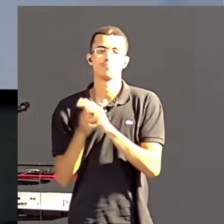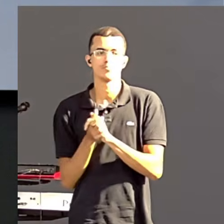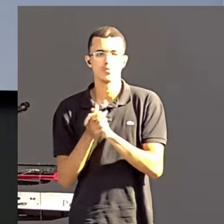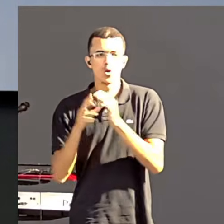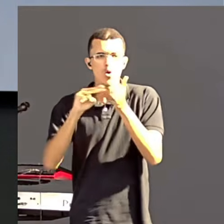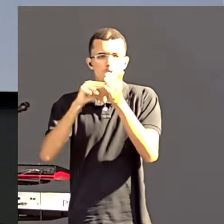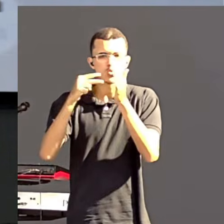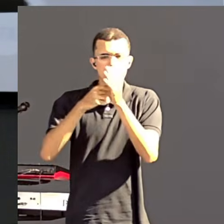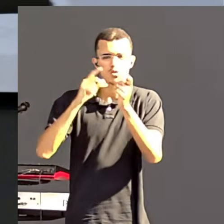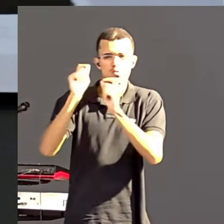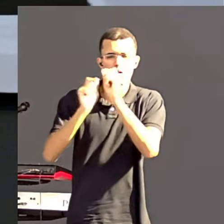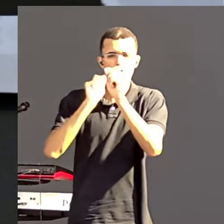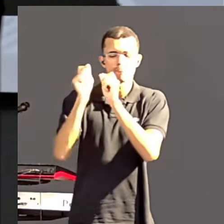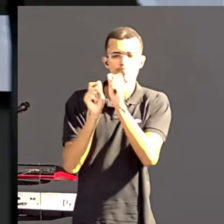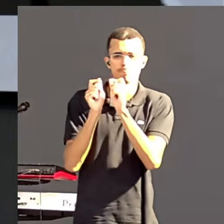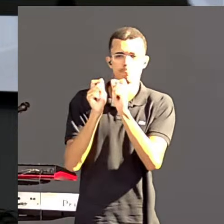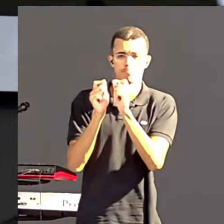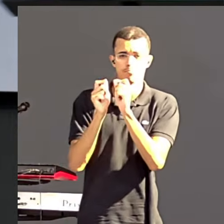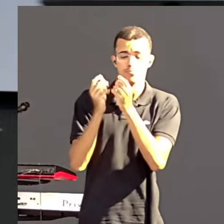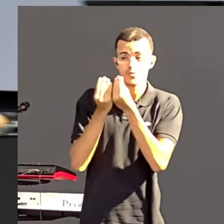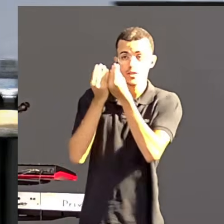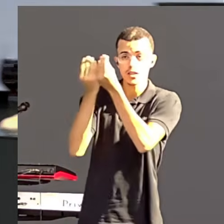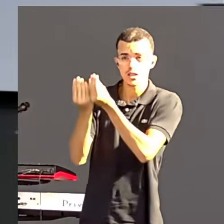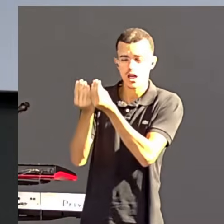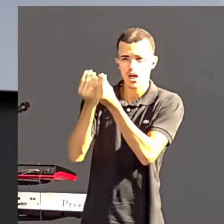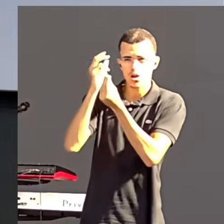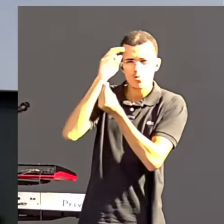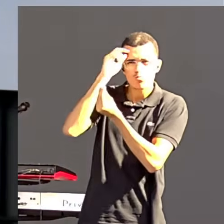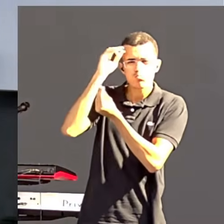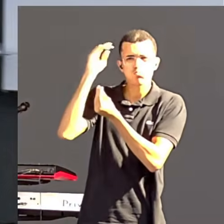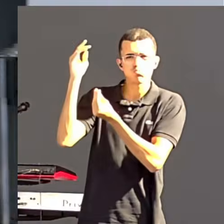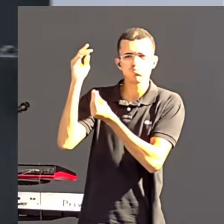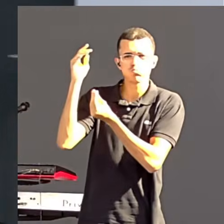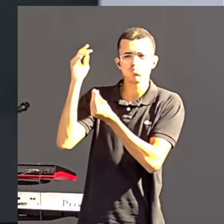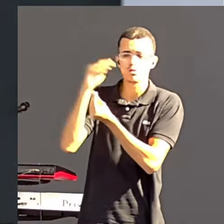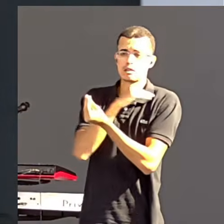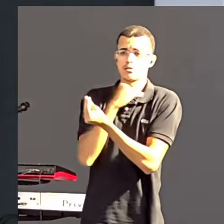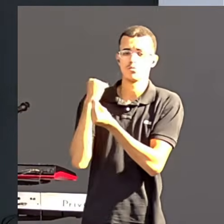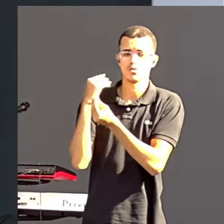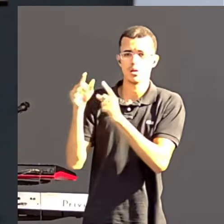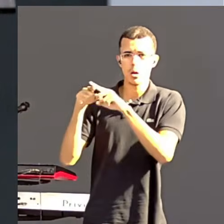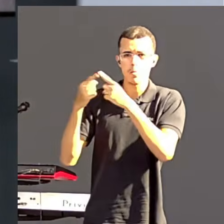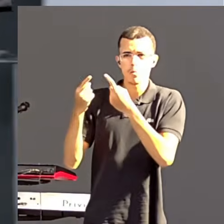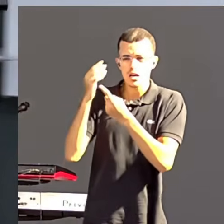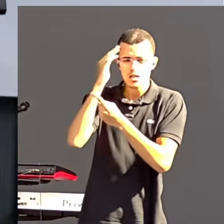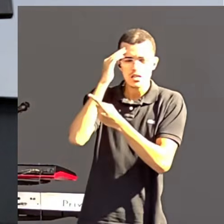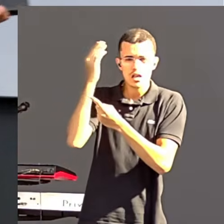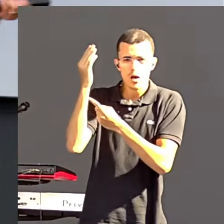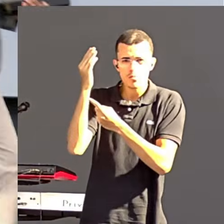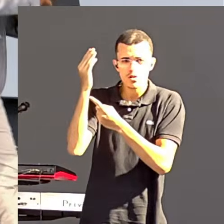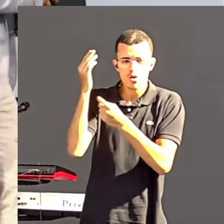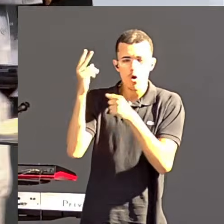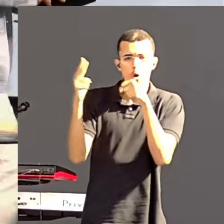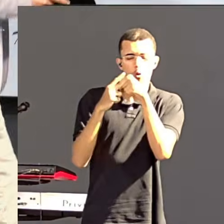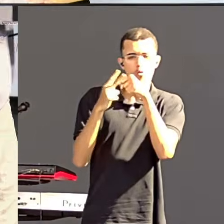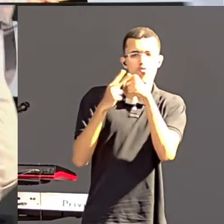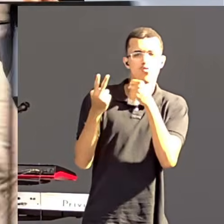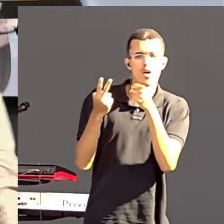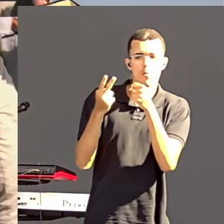os significados que vêm exatamente dá a noção de morte. Mas sabe o que é interessante? O verbo do jeito que